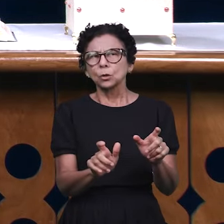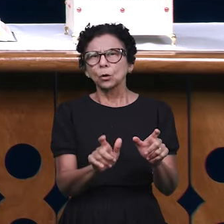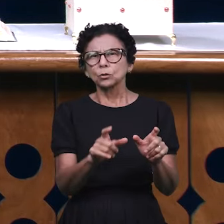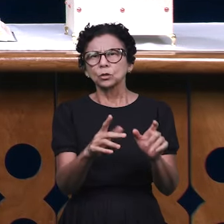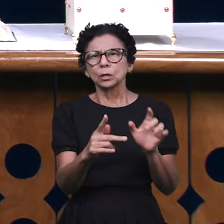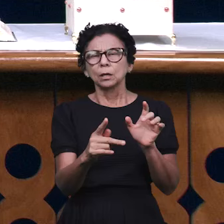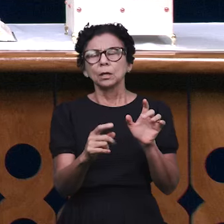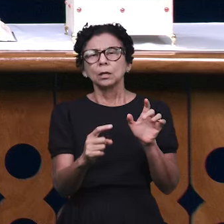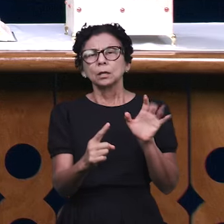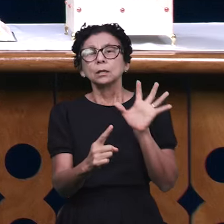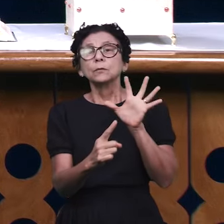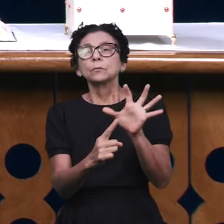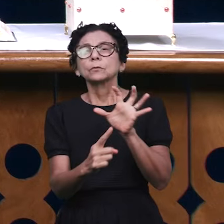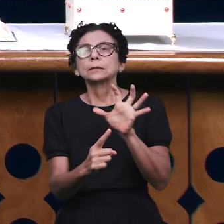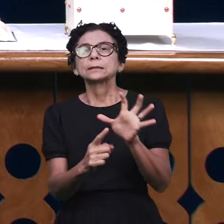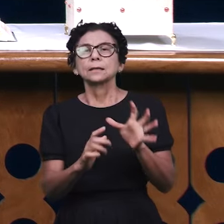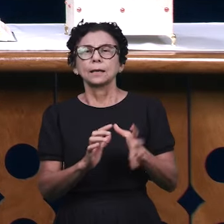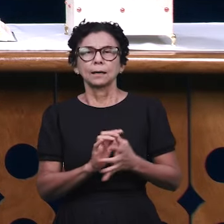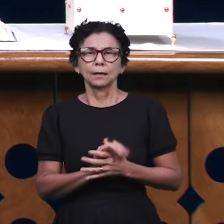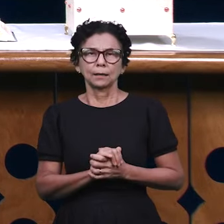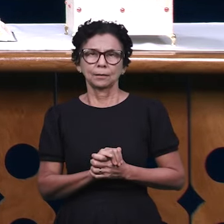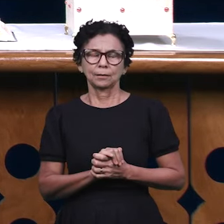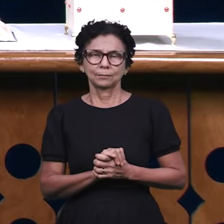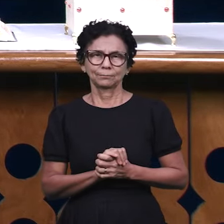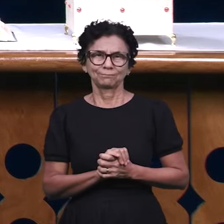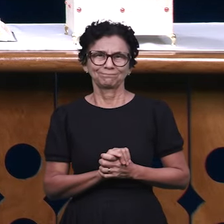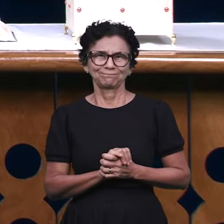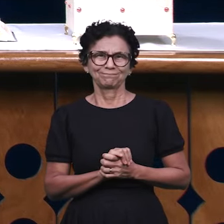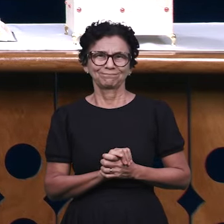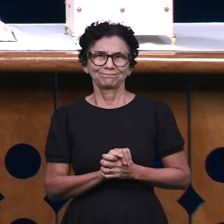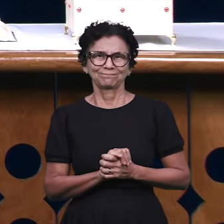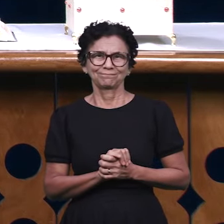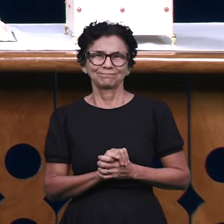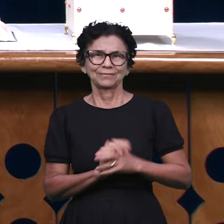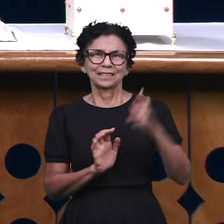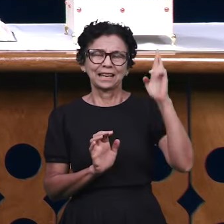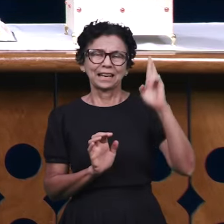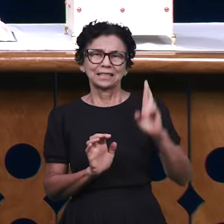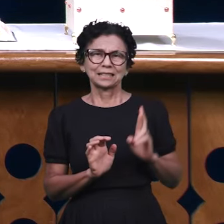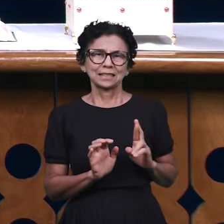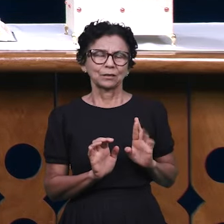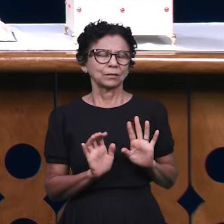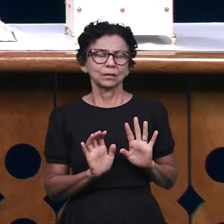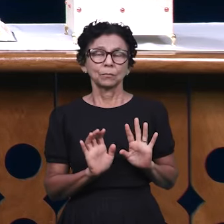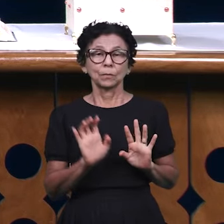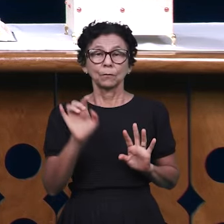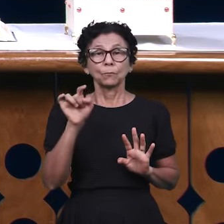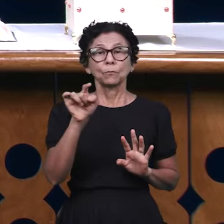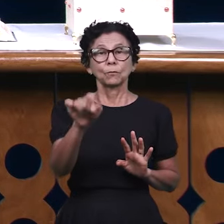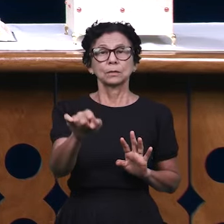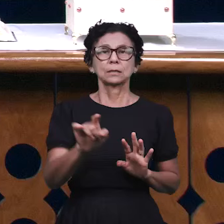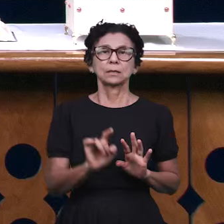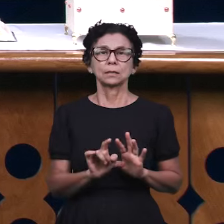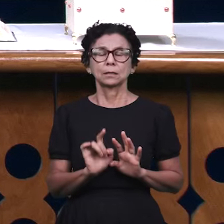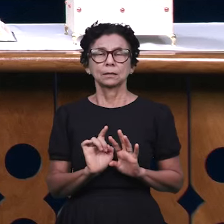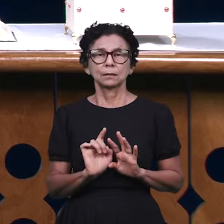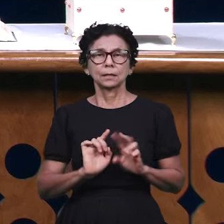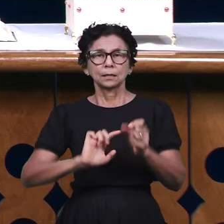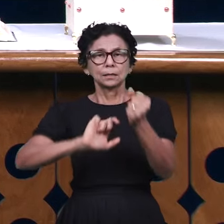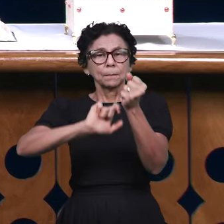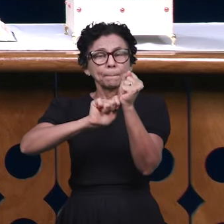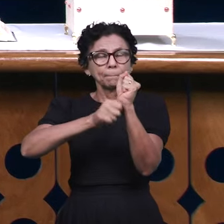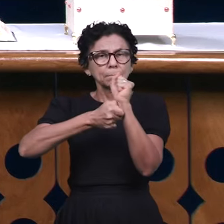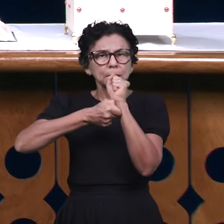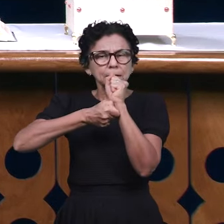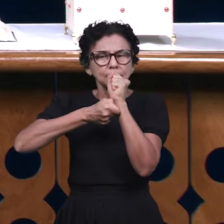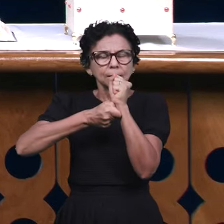troquem o sentido dela, da razão, mas busque aquilo que é o mistério, que é a revelação,